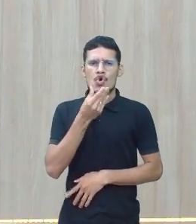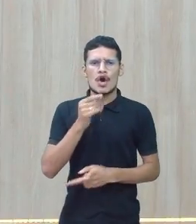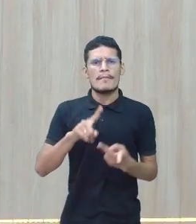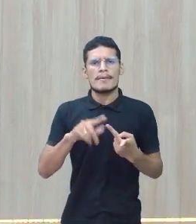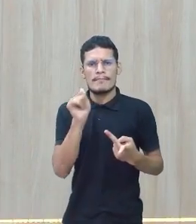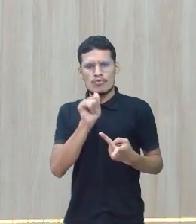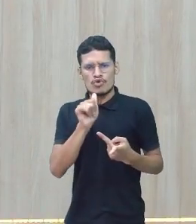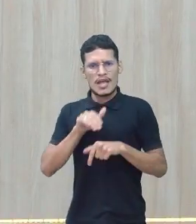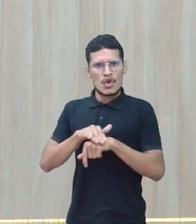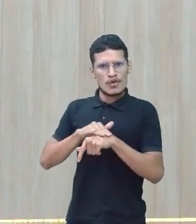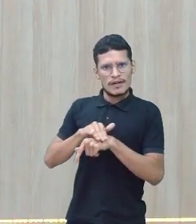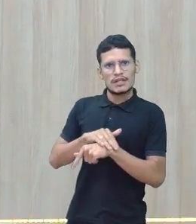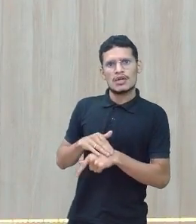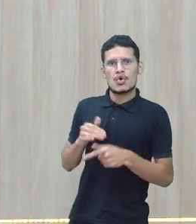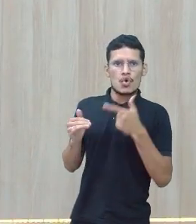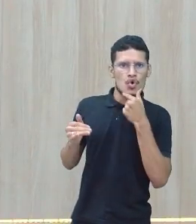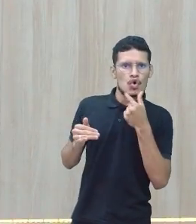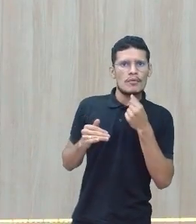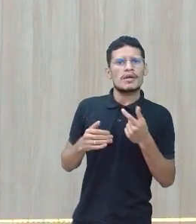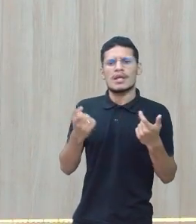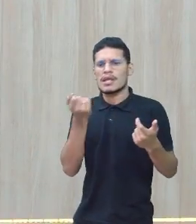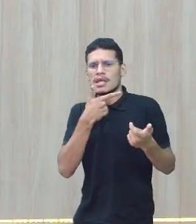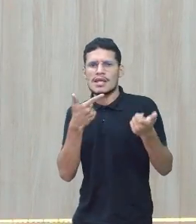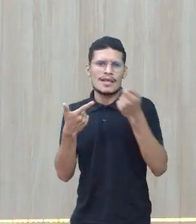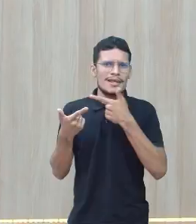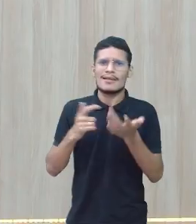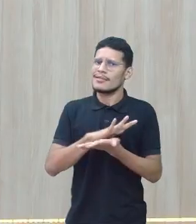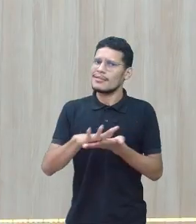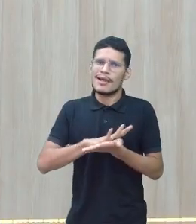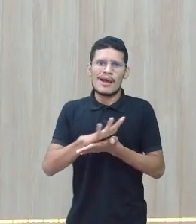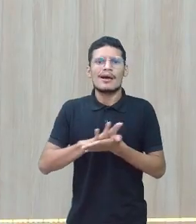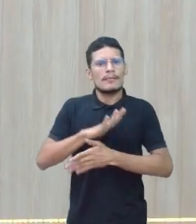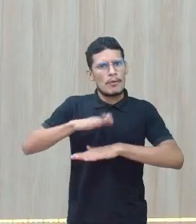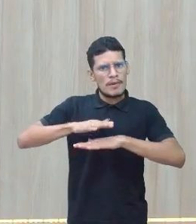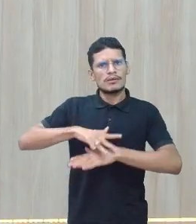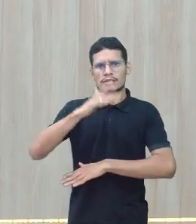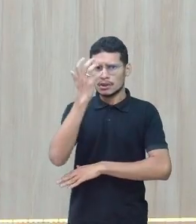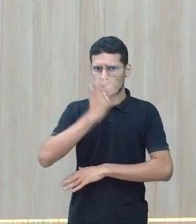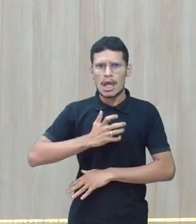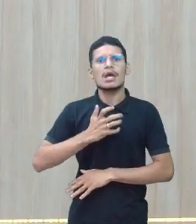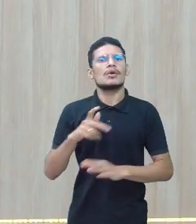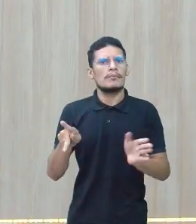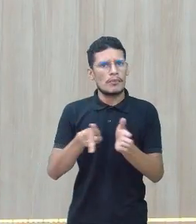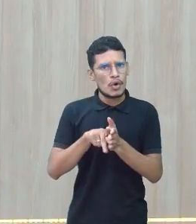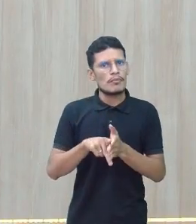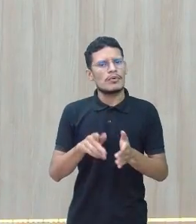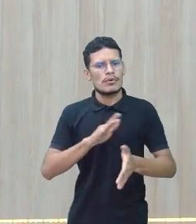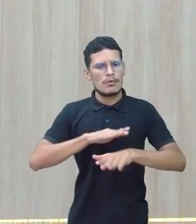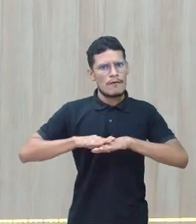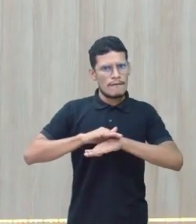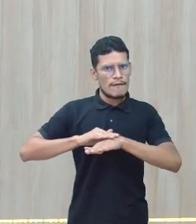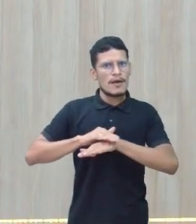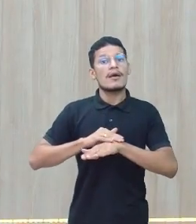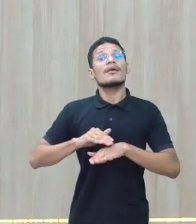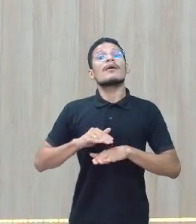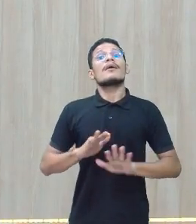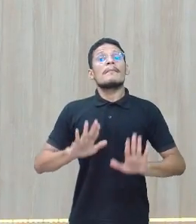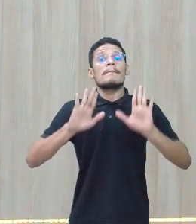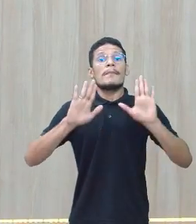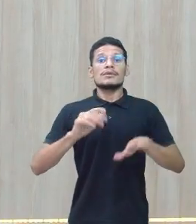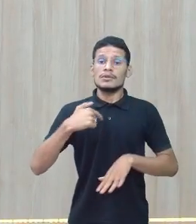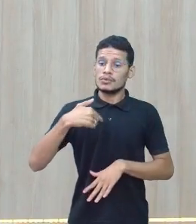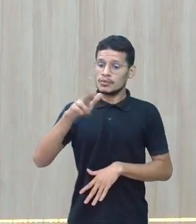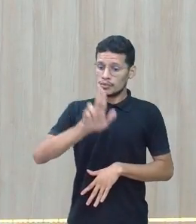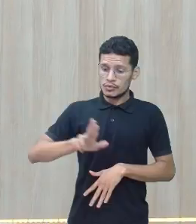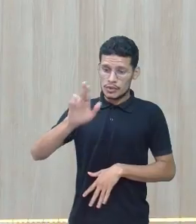mulher conversando com o homem, aparentemente eles não estão rindo, eles estão numa situação séria ali de divã, então de conversa. Então, eu utilizo